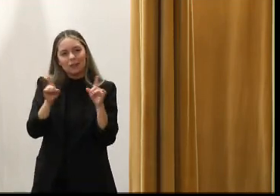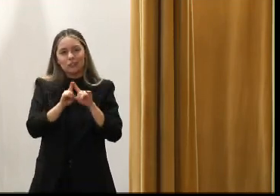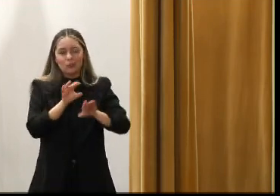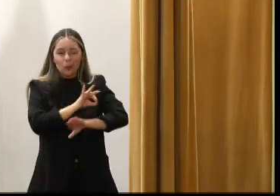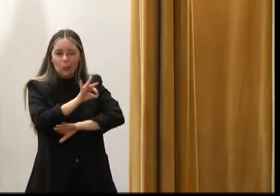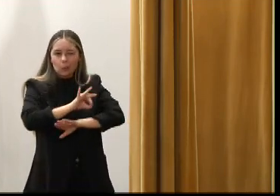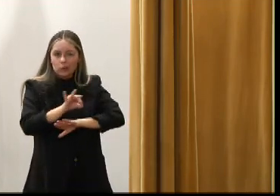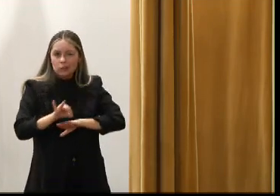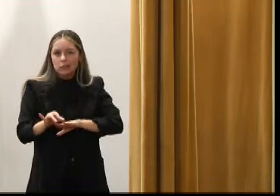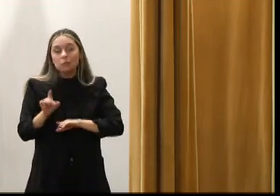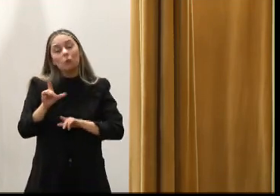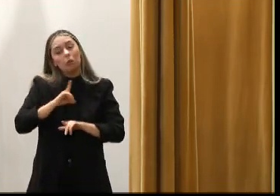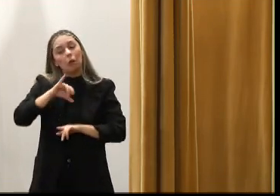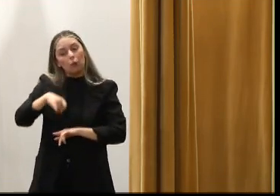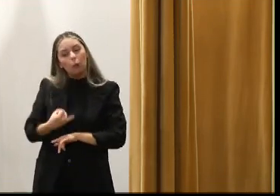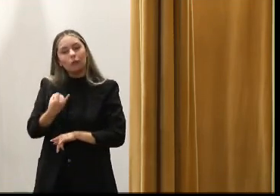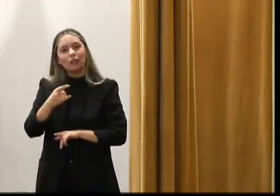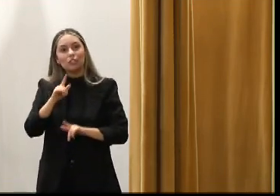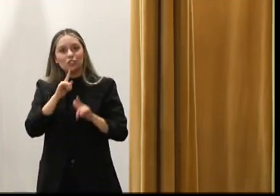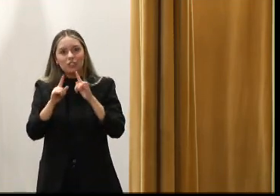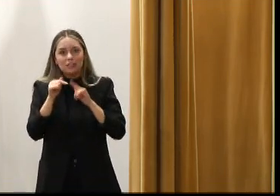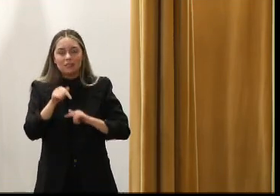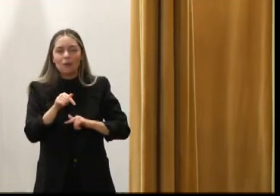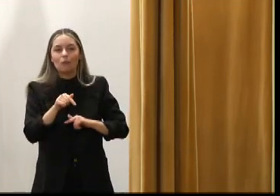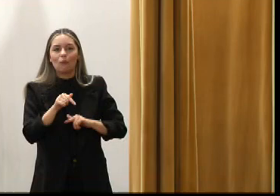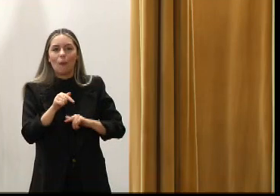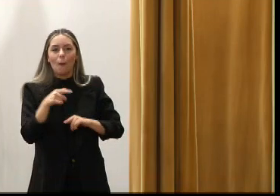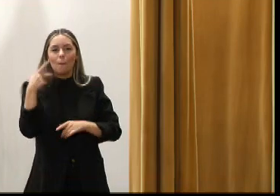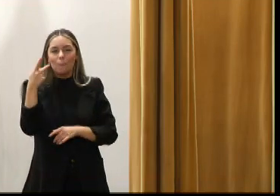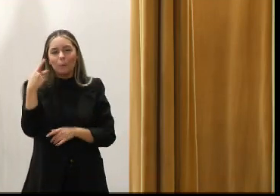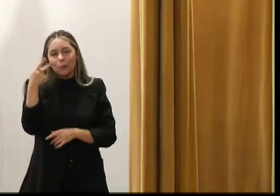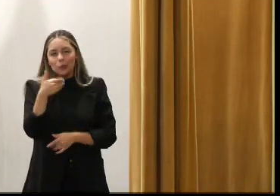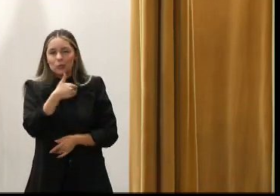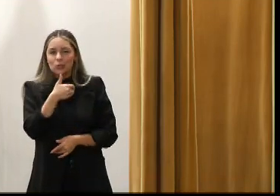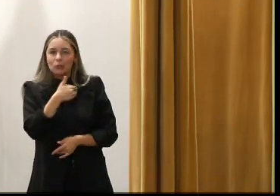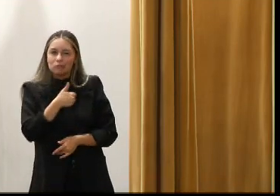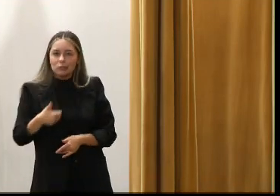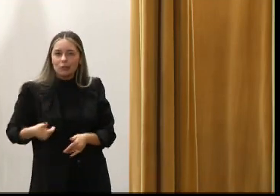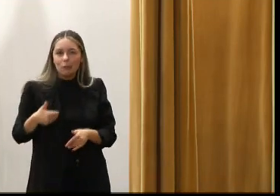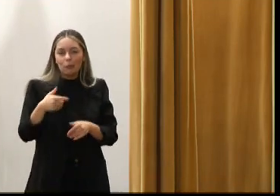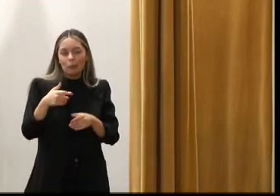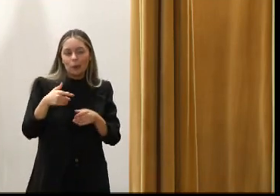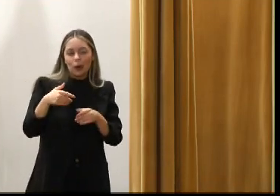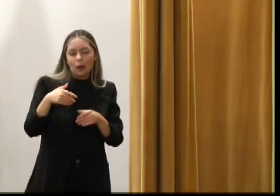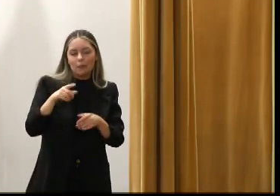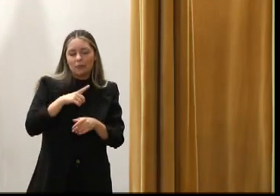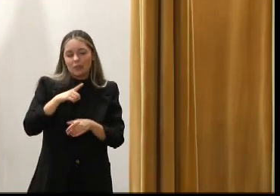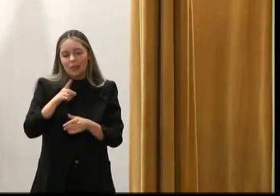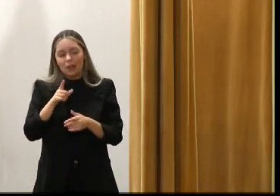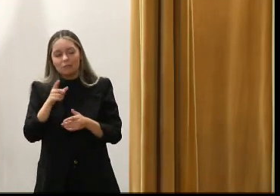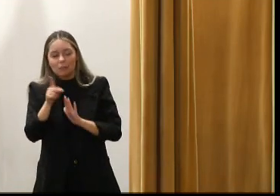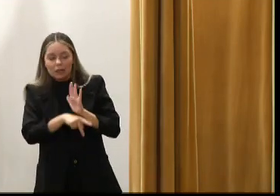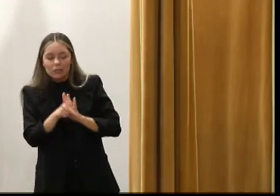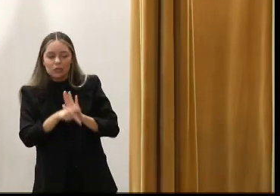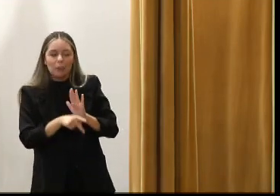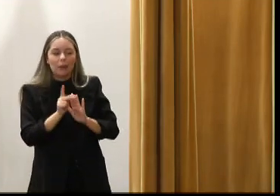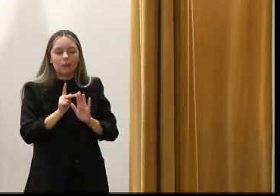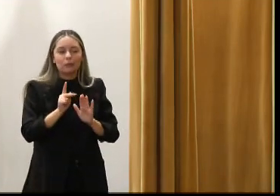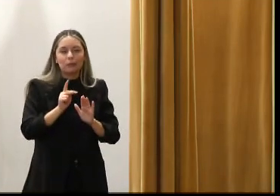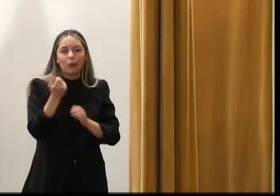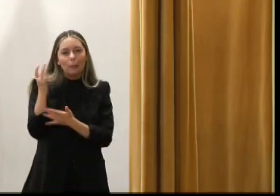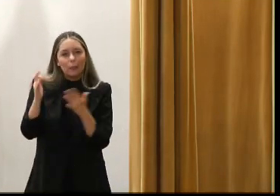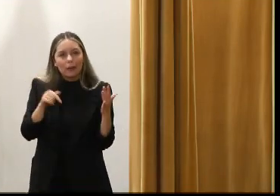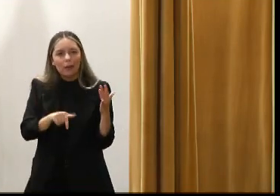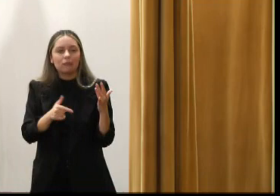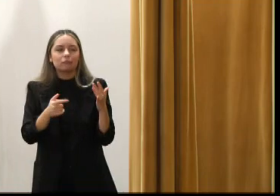grande oportunidade de, na gestão da política urbana, trazer esse planejamento ambiental, essa estratégia de proteção